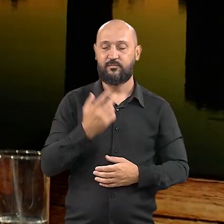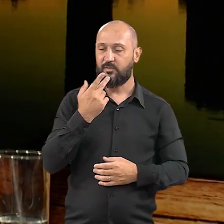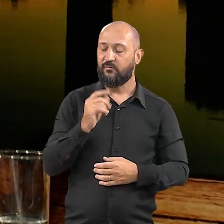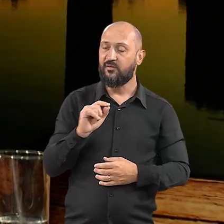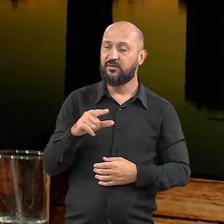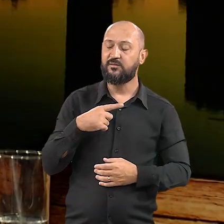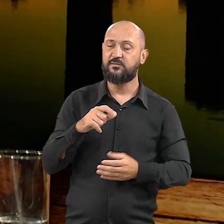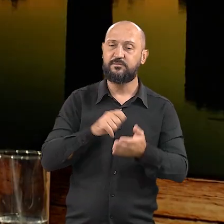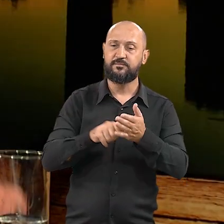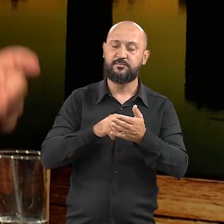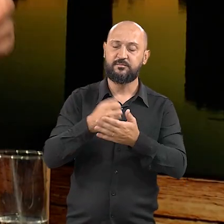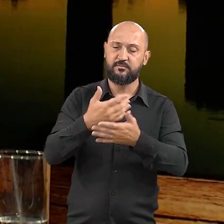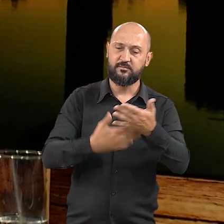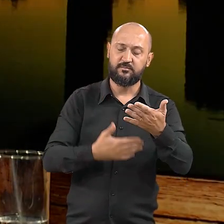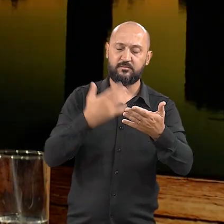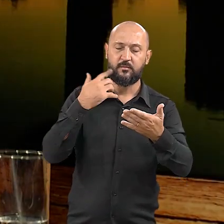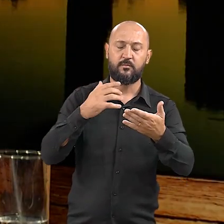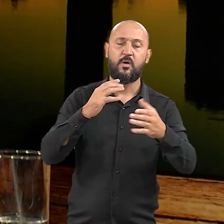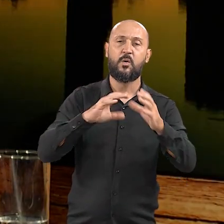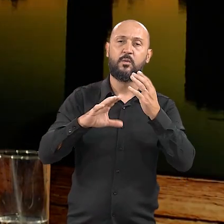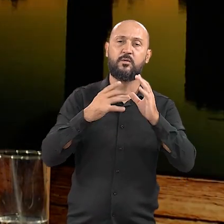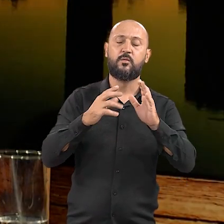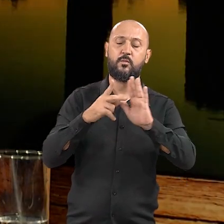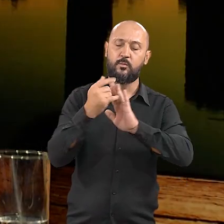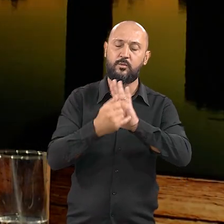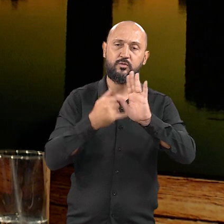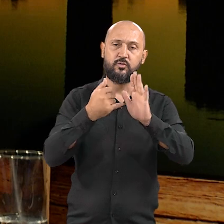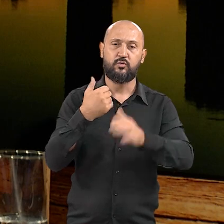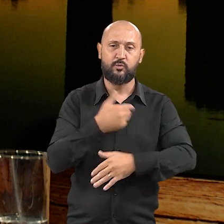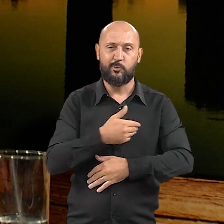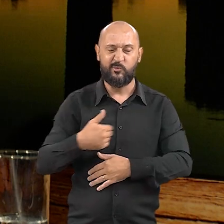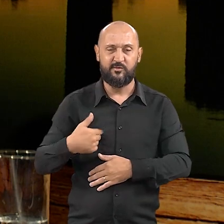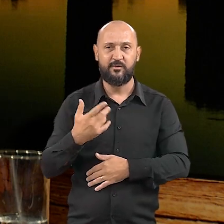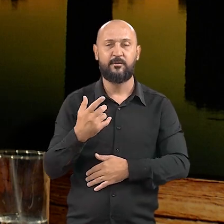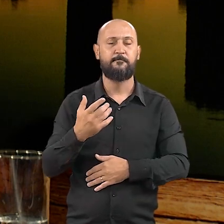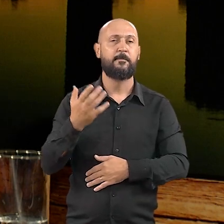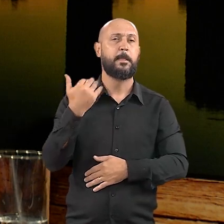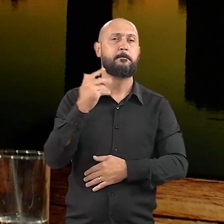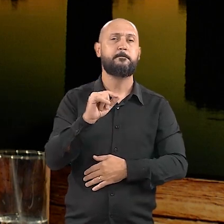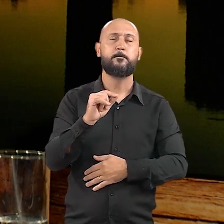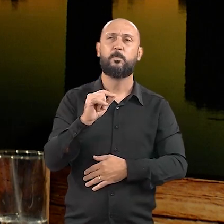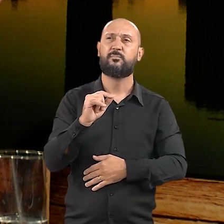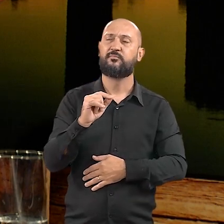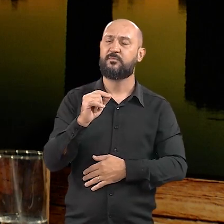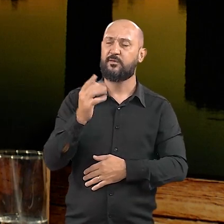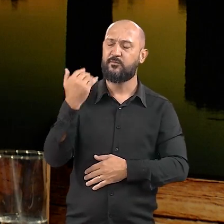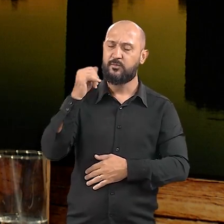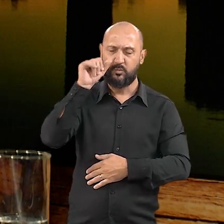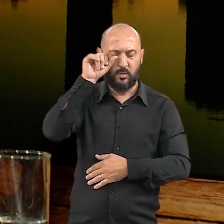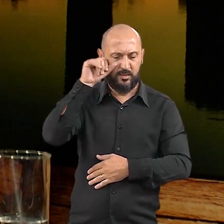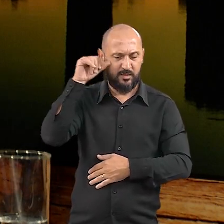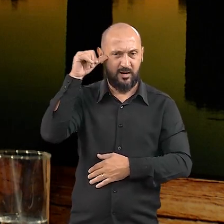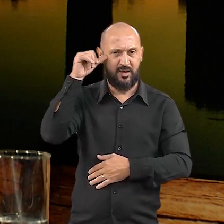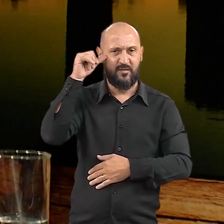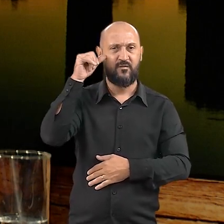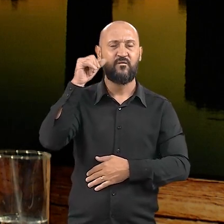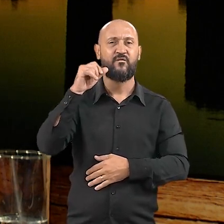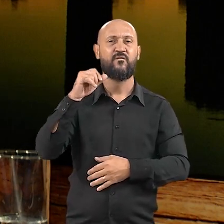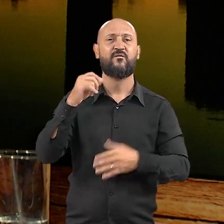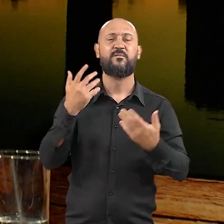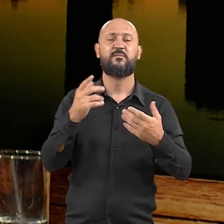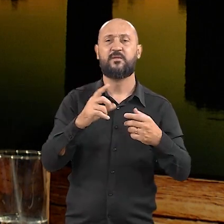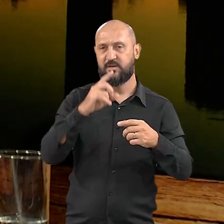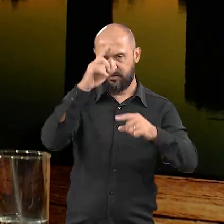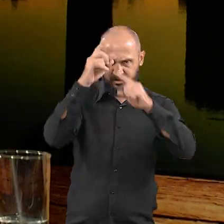falei, Manuel, eu fiz a música, a gente botou num projeto que tinha do governo. O governo uma vez fez, o governo do André até, ele fez um negócio que